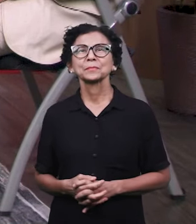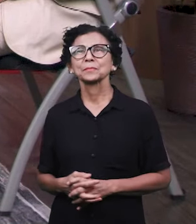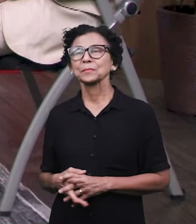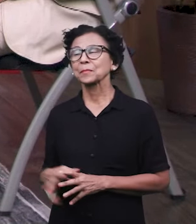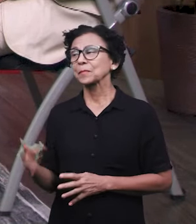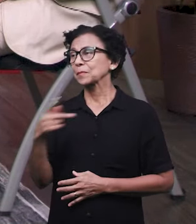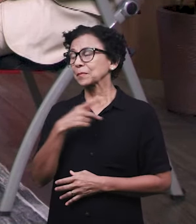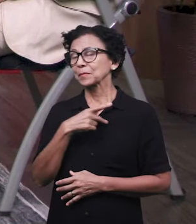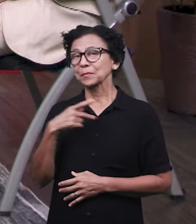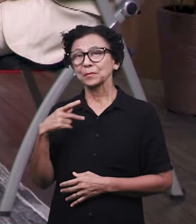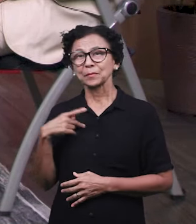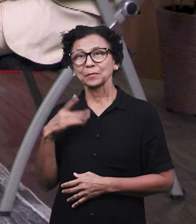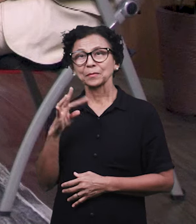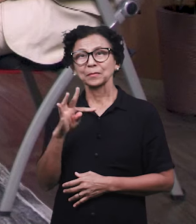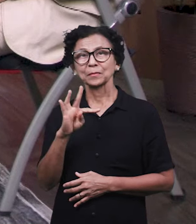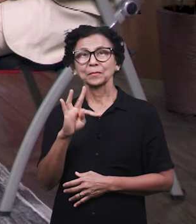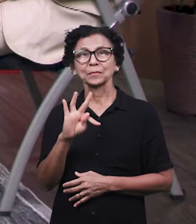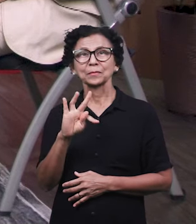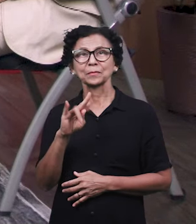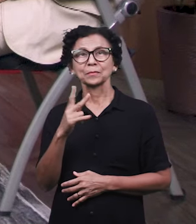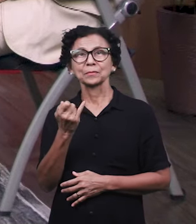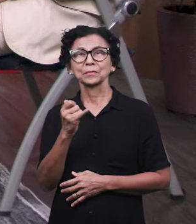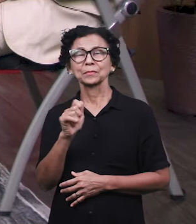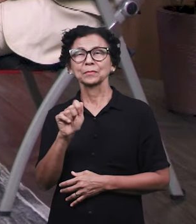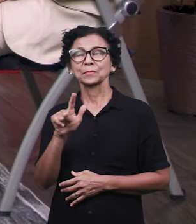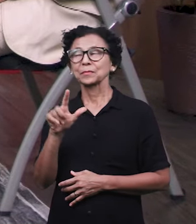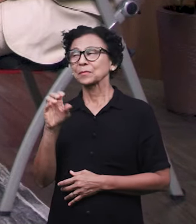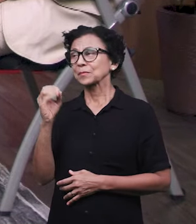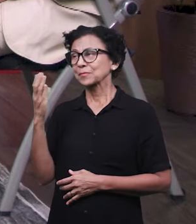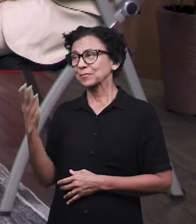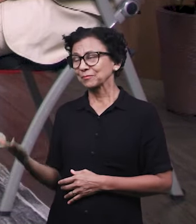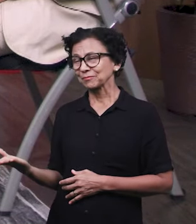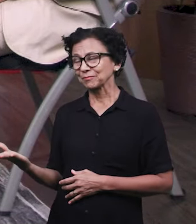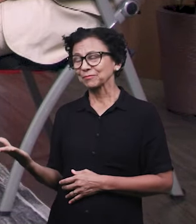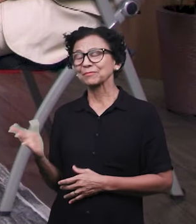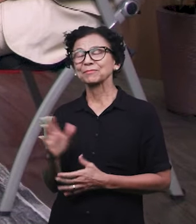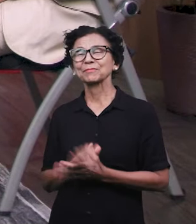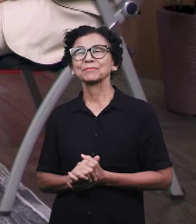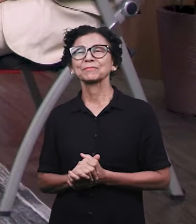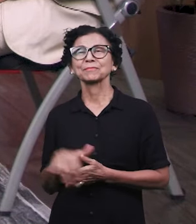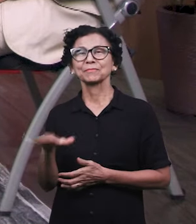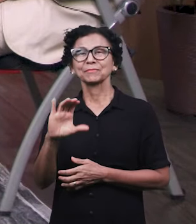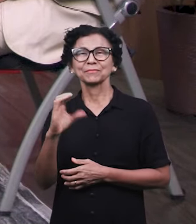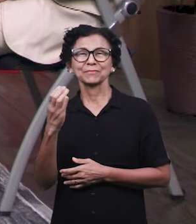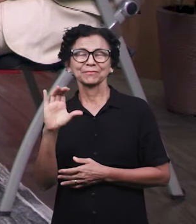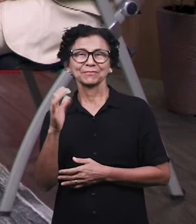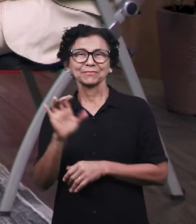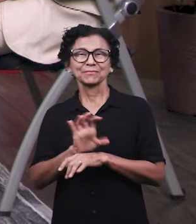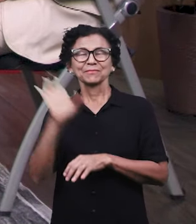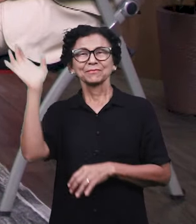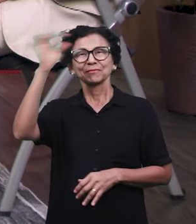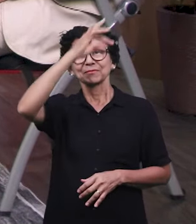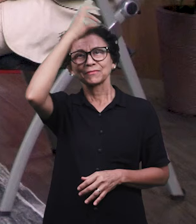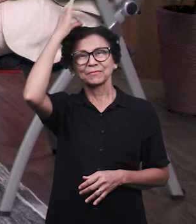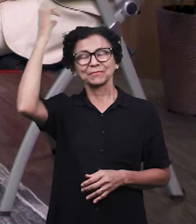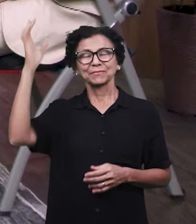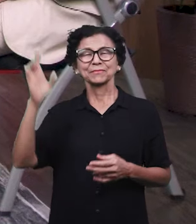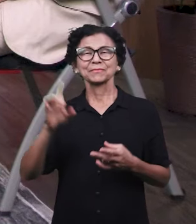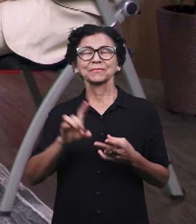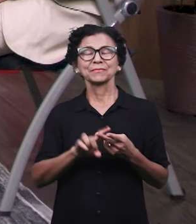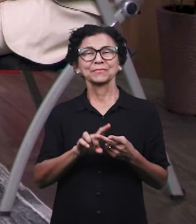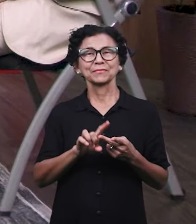nosso conterrâneo de Isso Cariacica, não é? aí, Internacional de Internacional de Cariacica. Muito bom, Cariacica. Tá bom? Maravilha. E Hoje o você está na Willer, que é de Vila